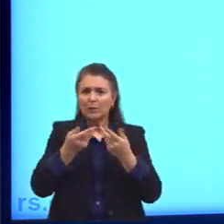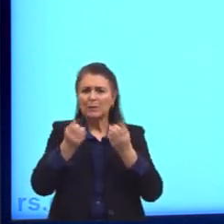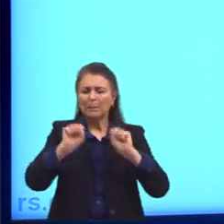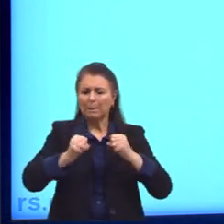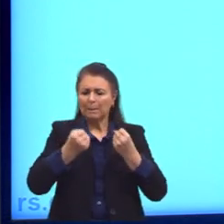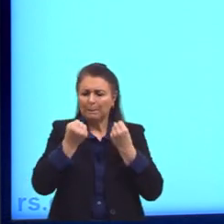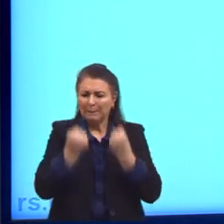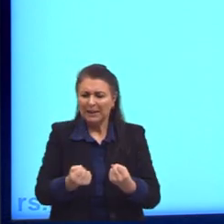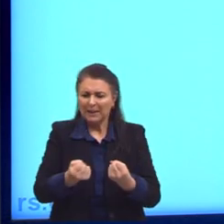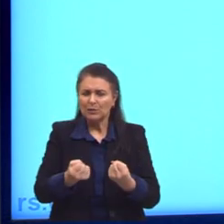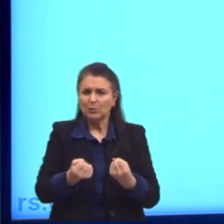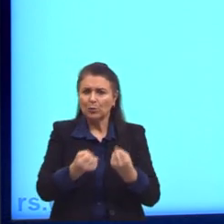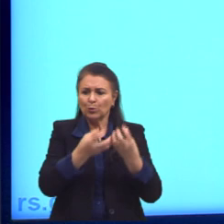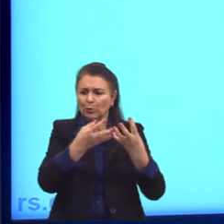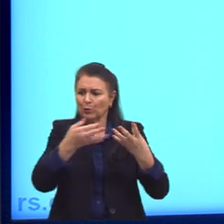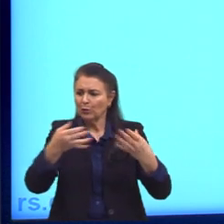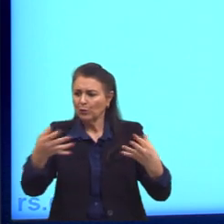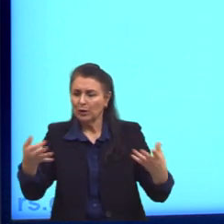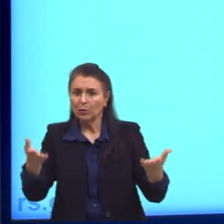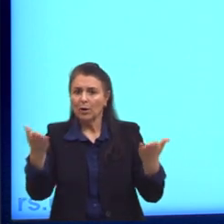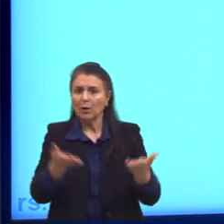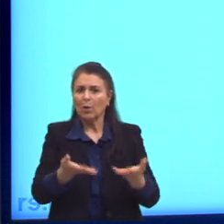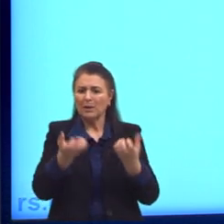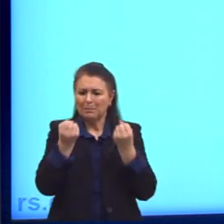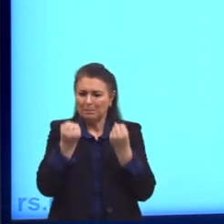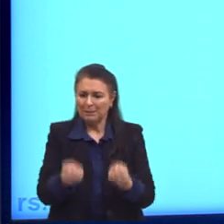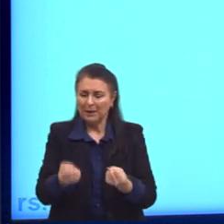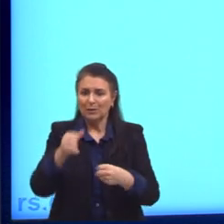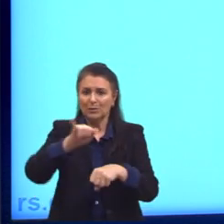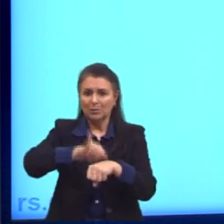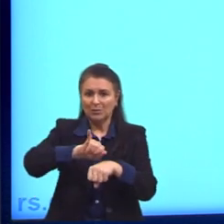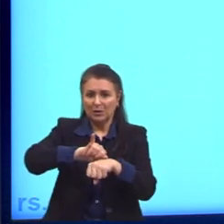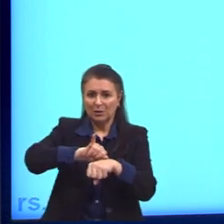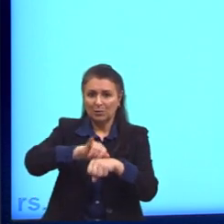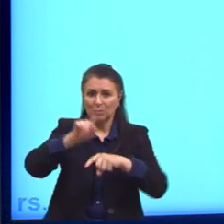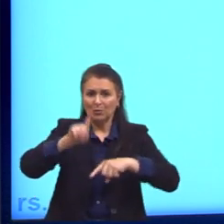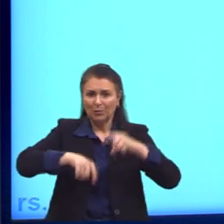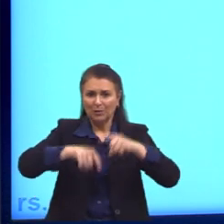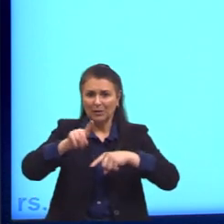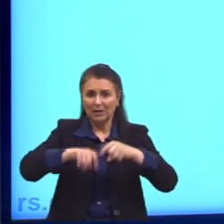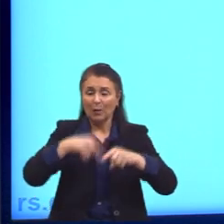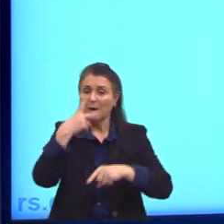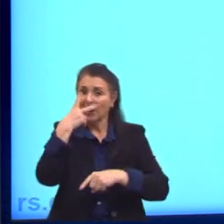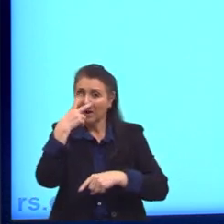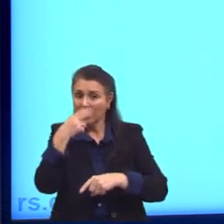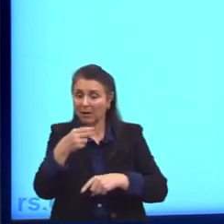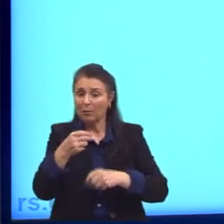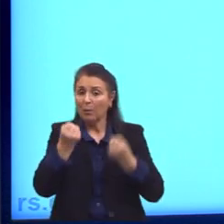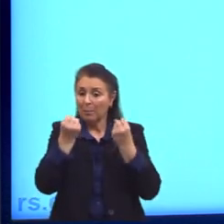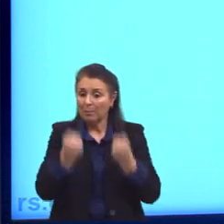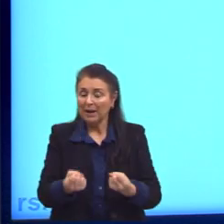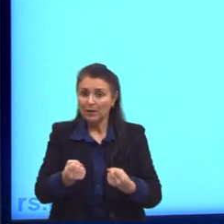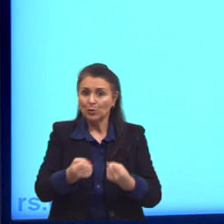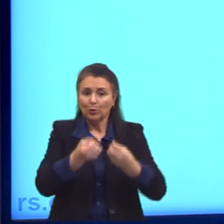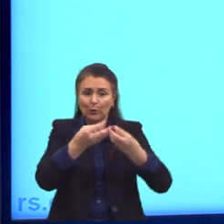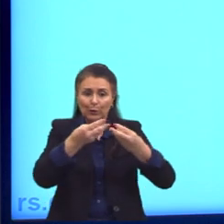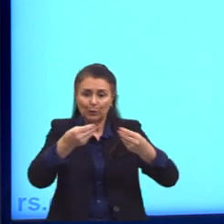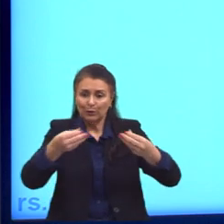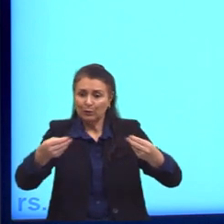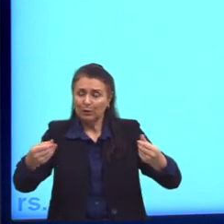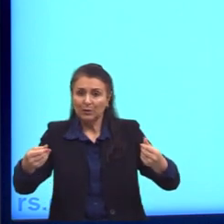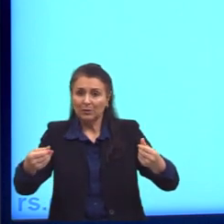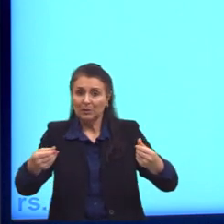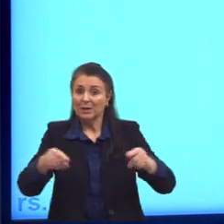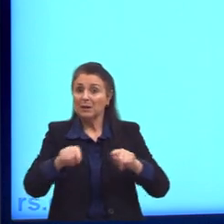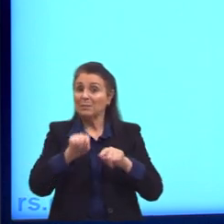e agora a gente tá falando em peso do objeto né porque esse peso do objeto Ele é igual ao peso do fluido só que isso aqui